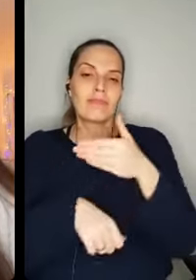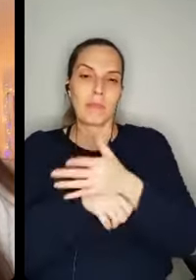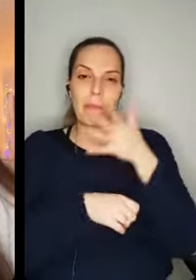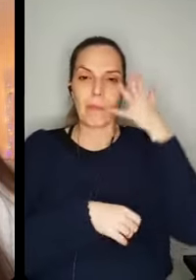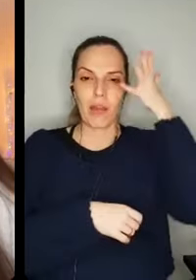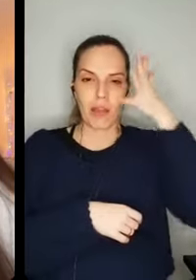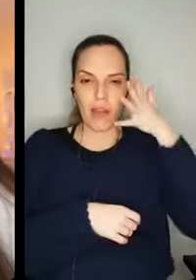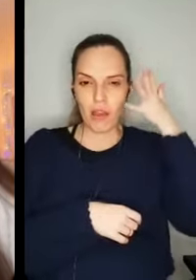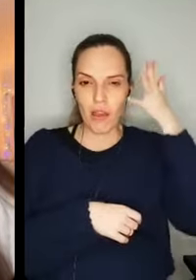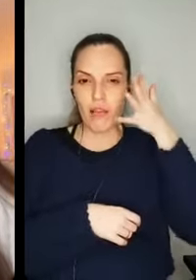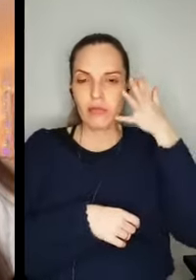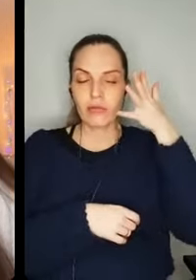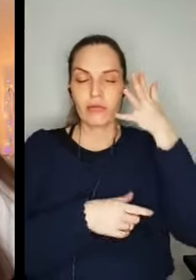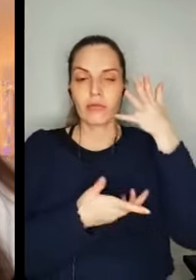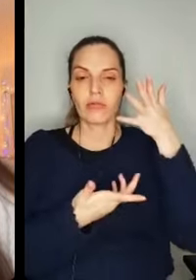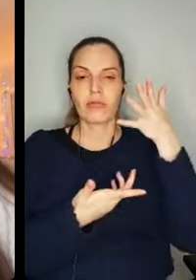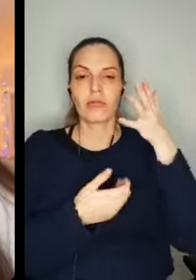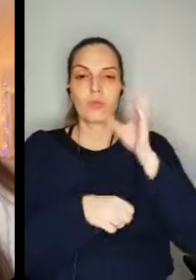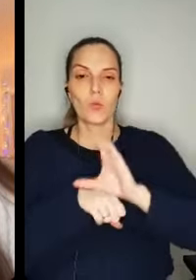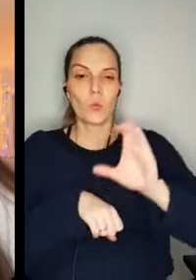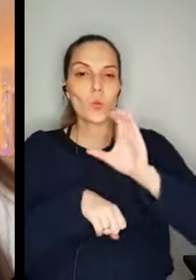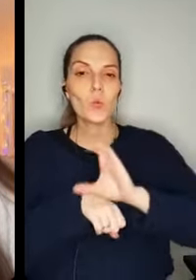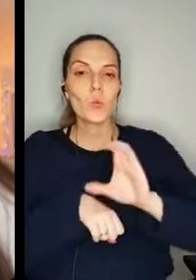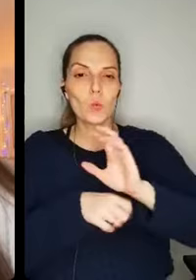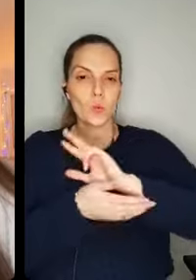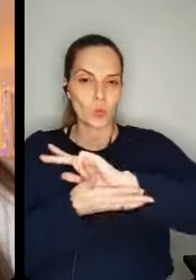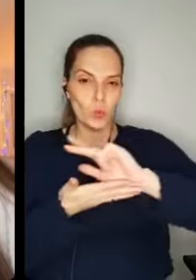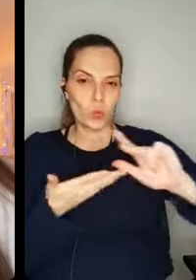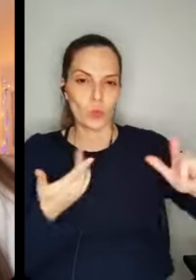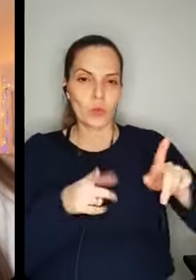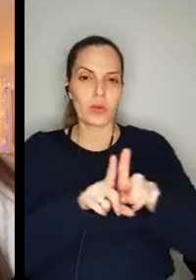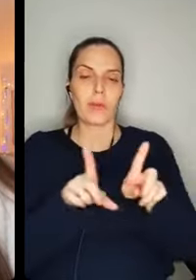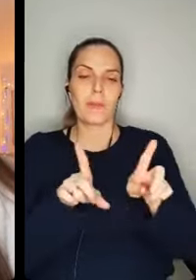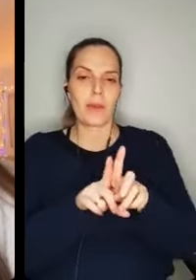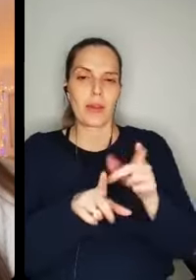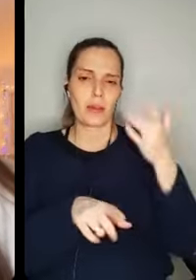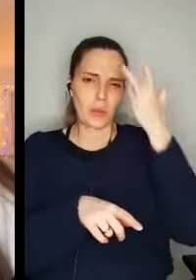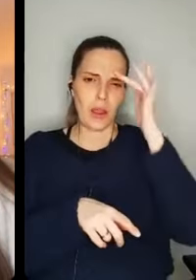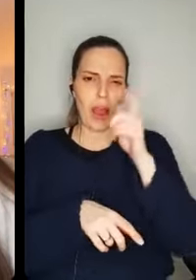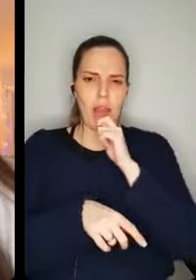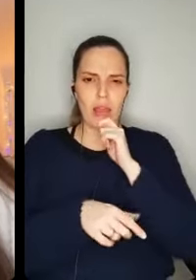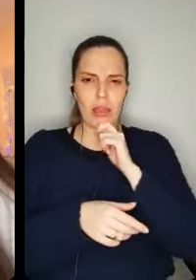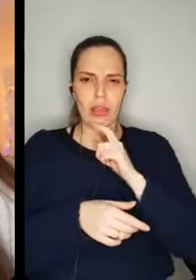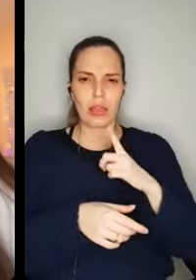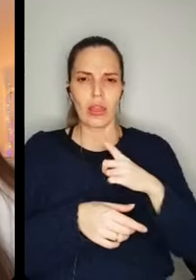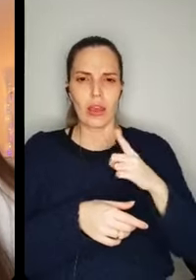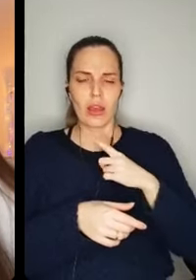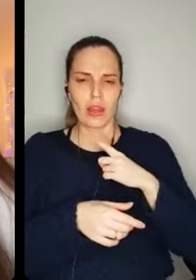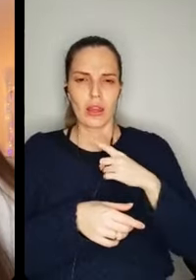palestras, cursos também. Não sei se agora ainda existe aquele Idioma Sem Fronteiras.